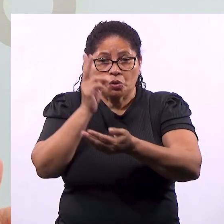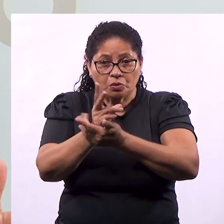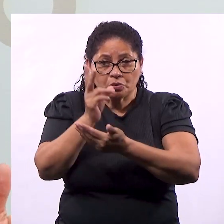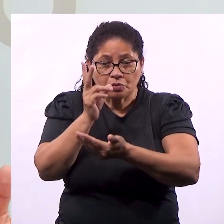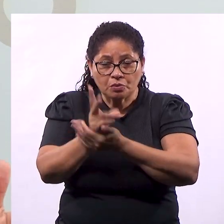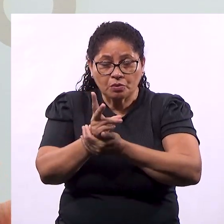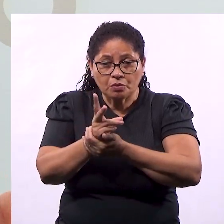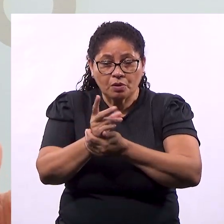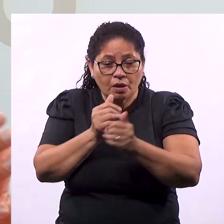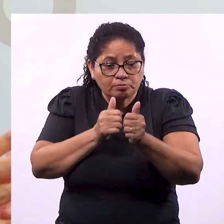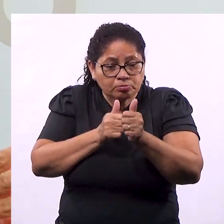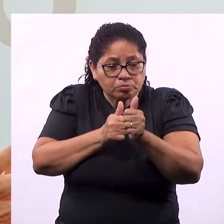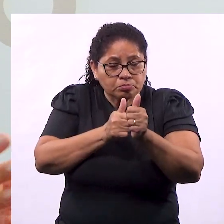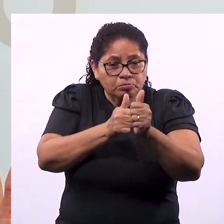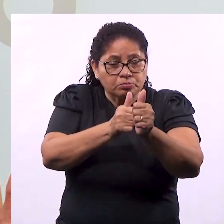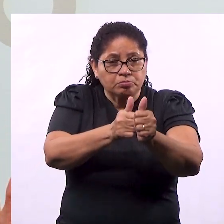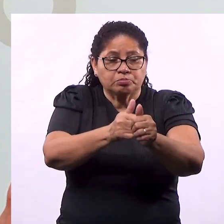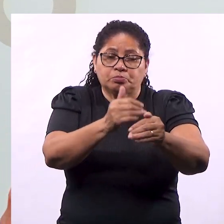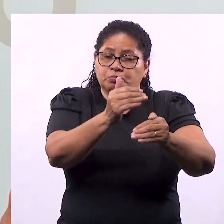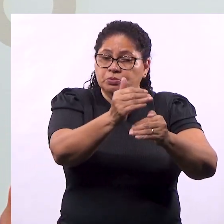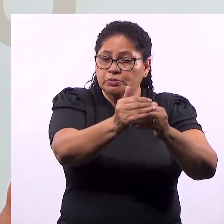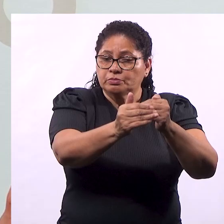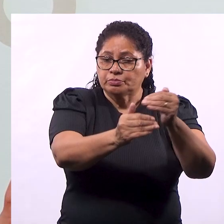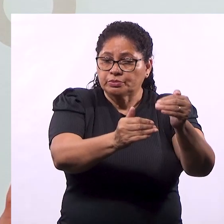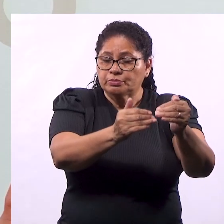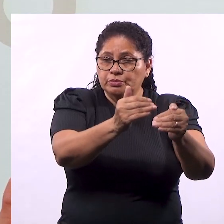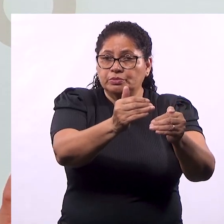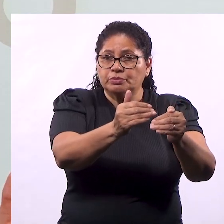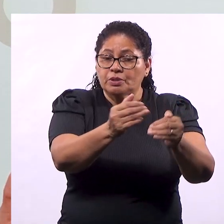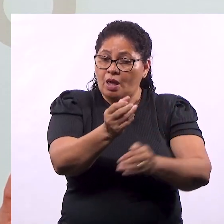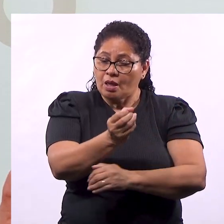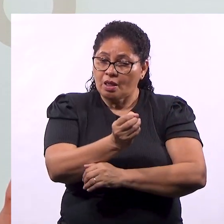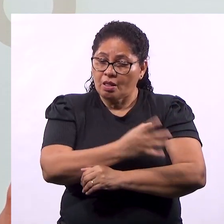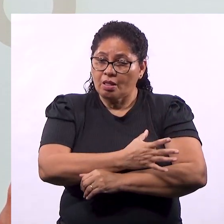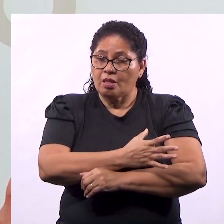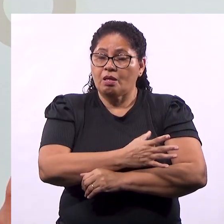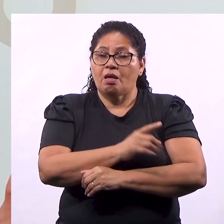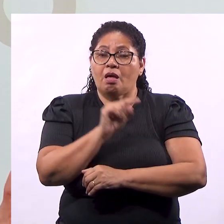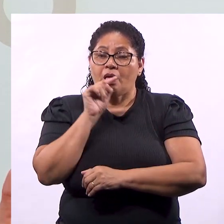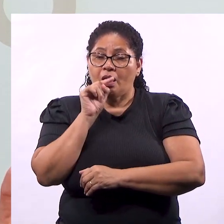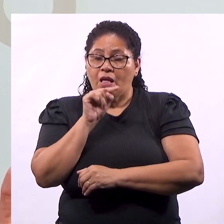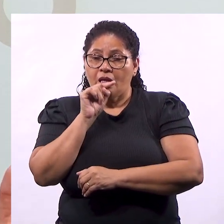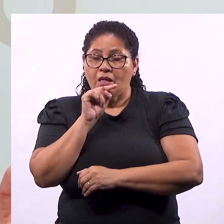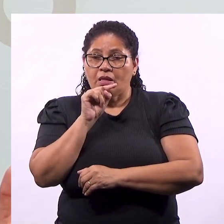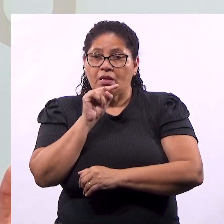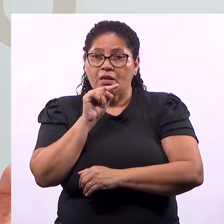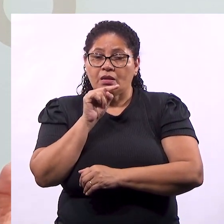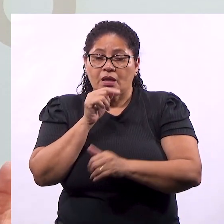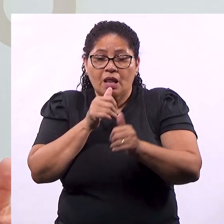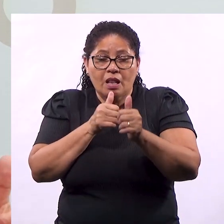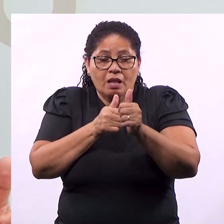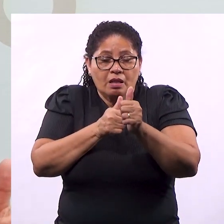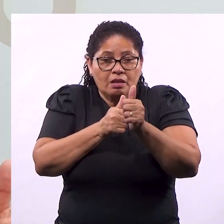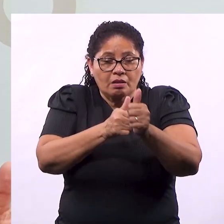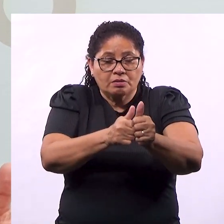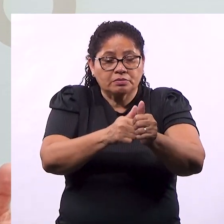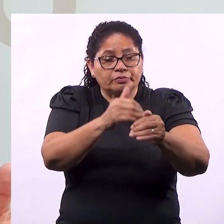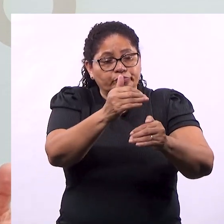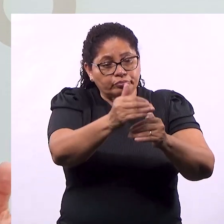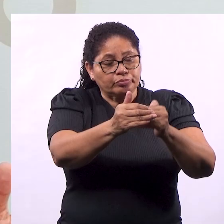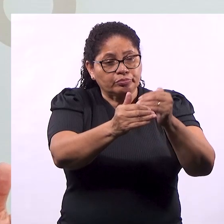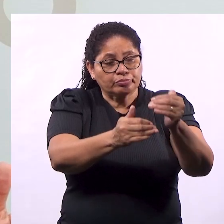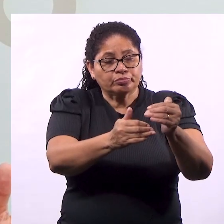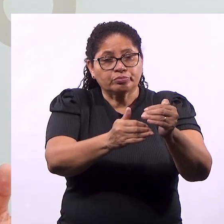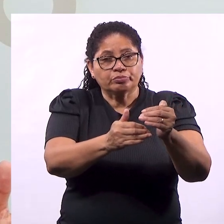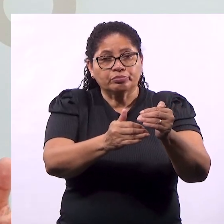percorre ela acompanha o processo e a renovável é aquela que além dela acompanhar